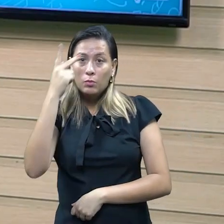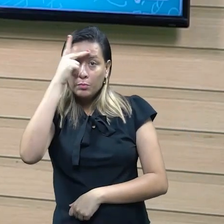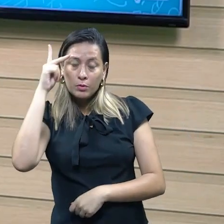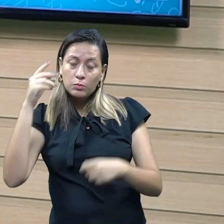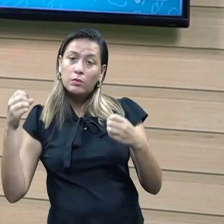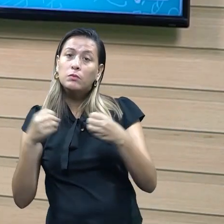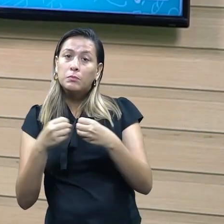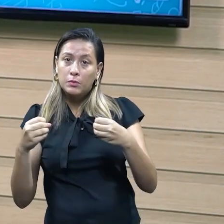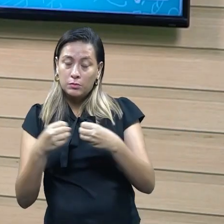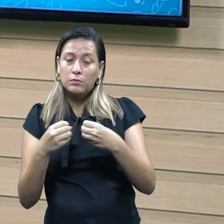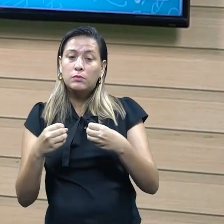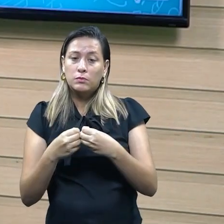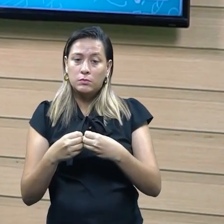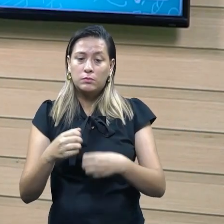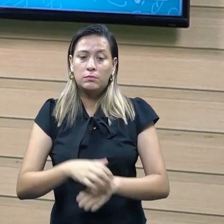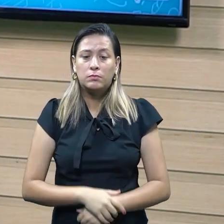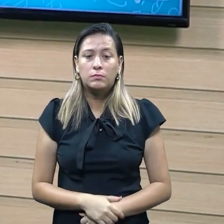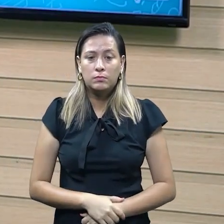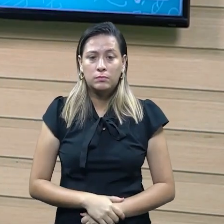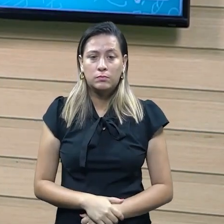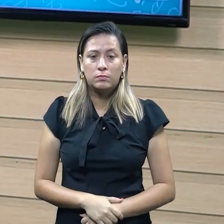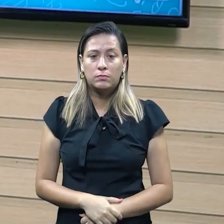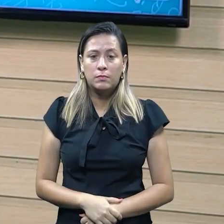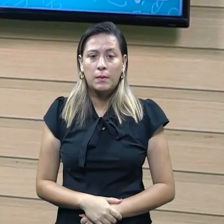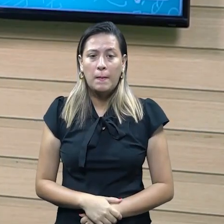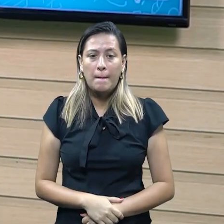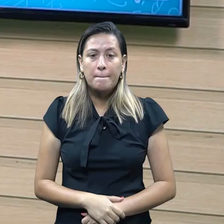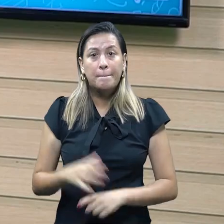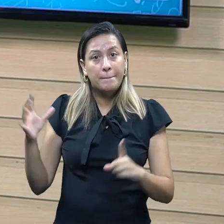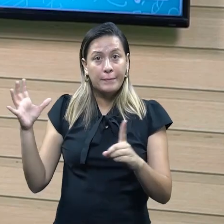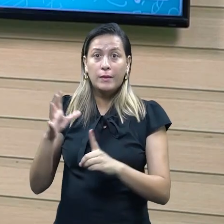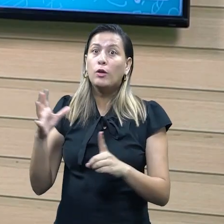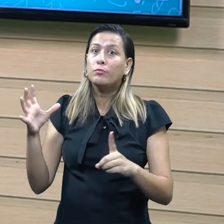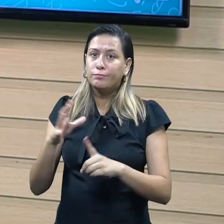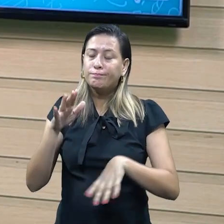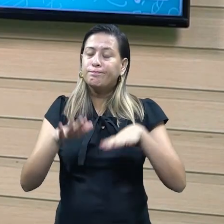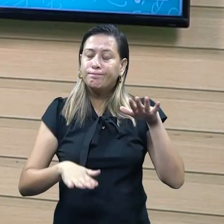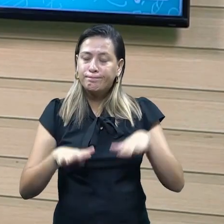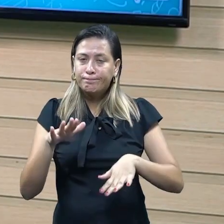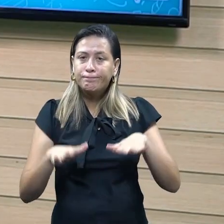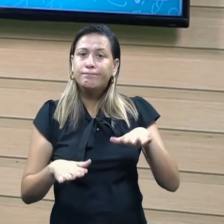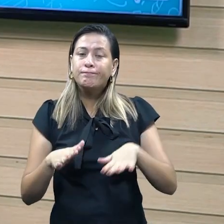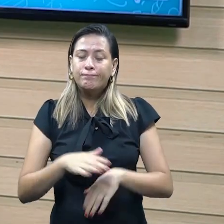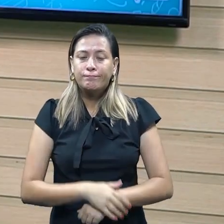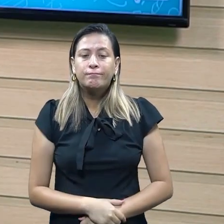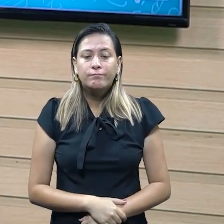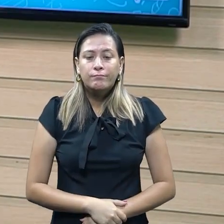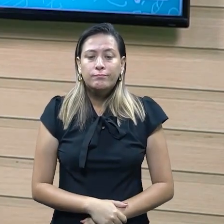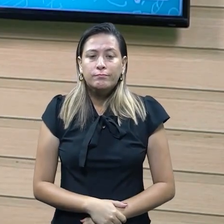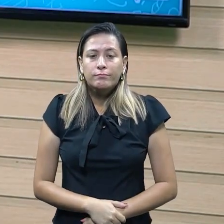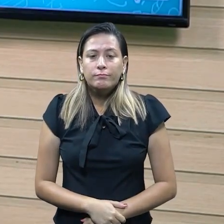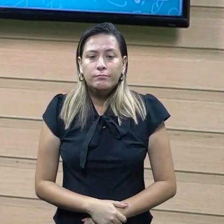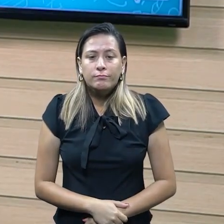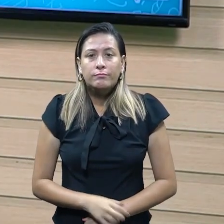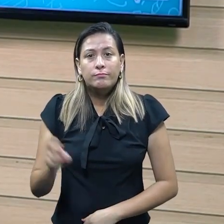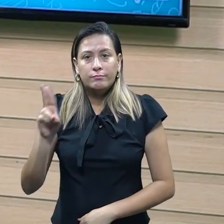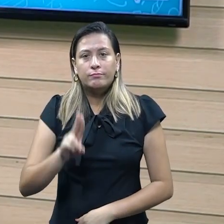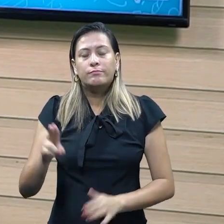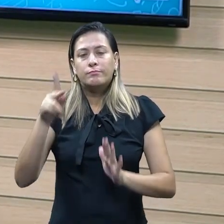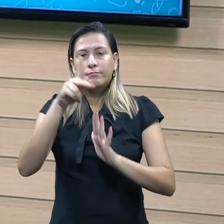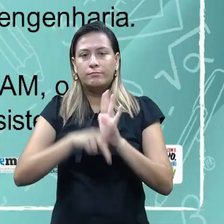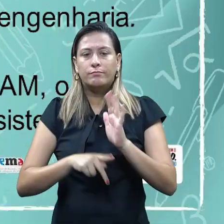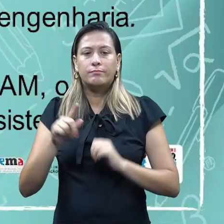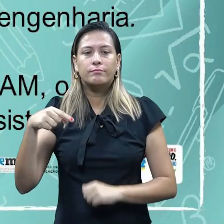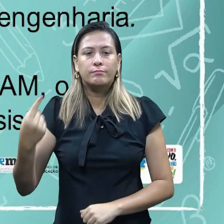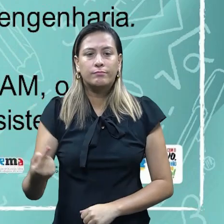pessoas próximas que serão realmente afetadas por esse projeto, que irão efetuar o projeto ou que irão utilizar ele depois